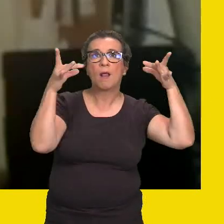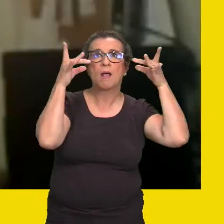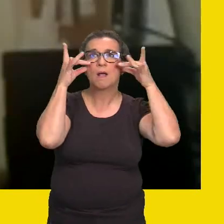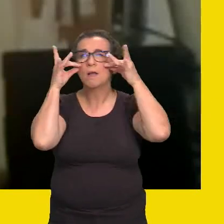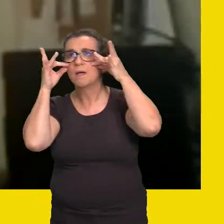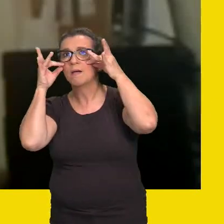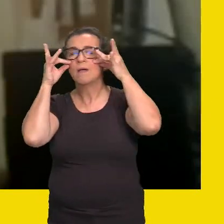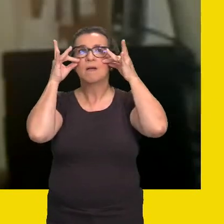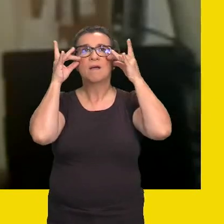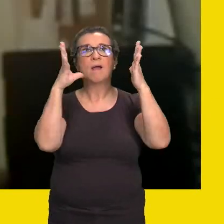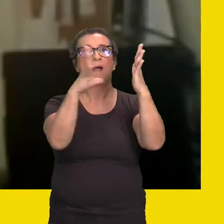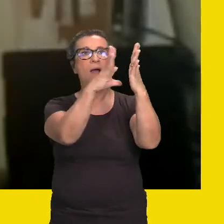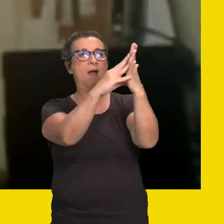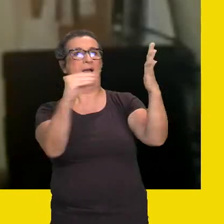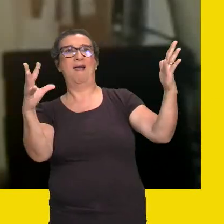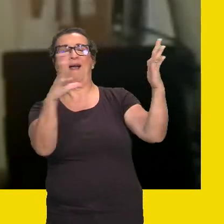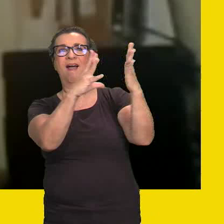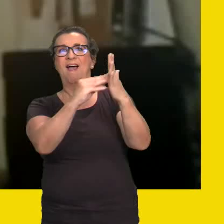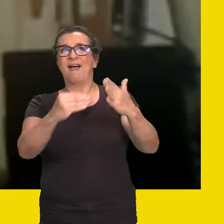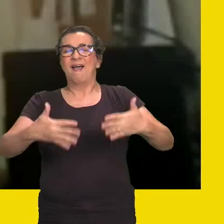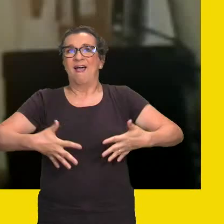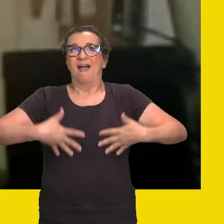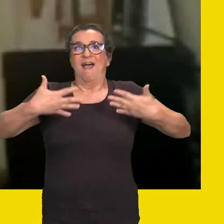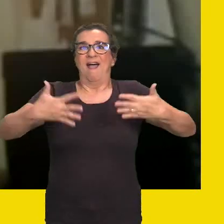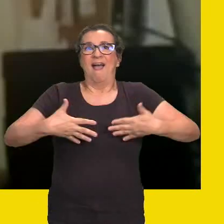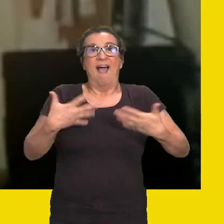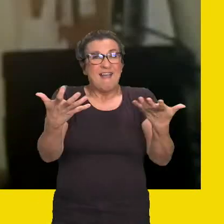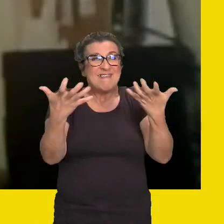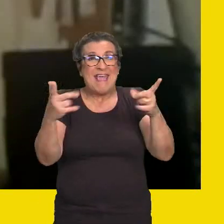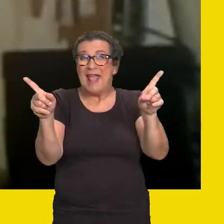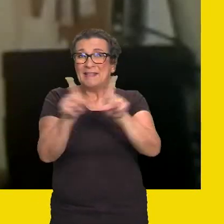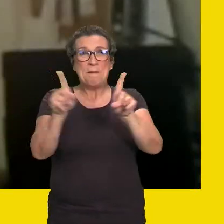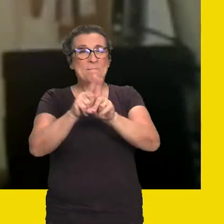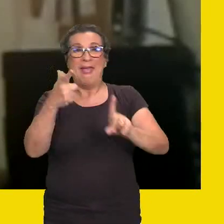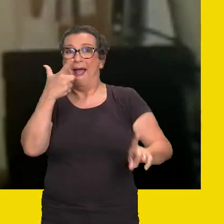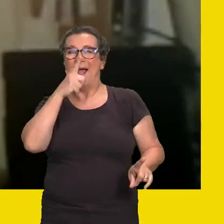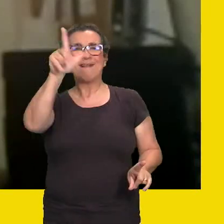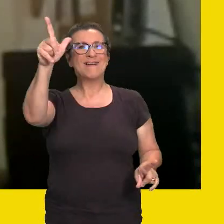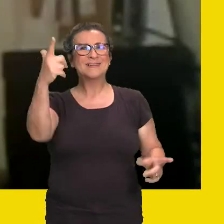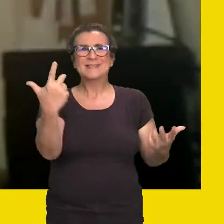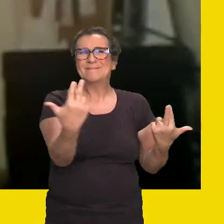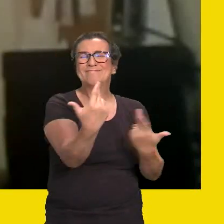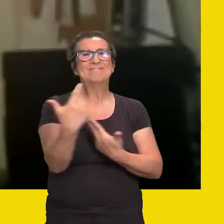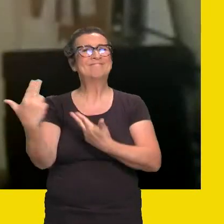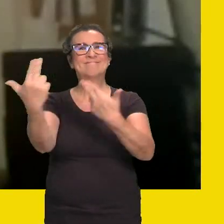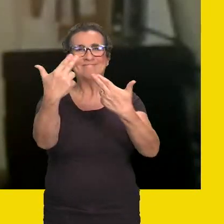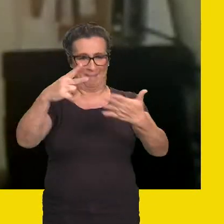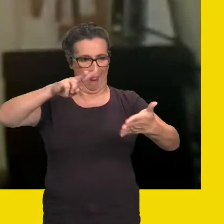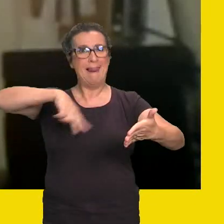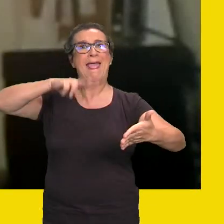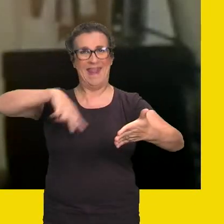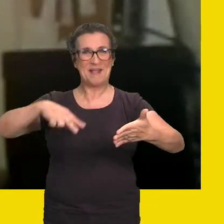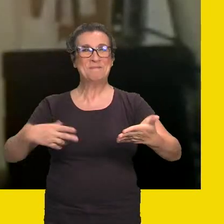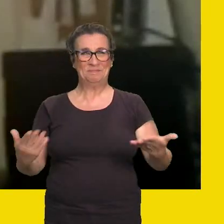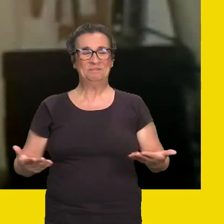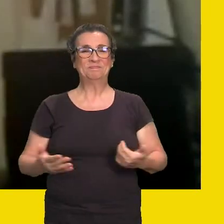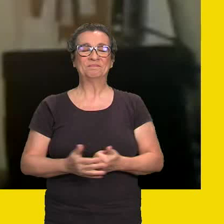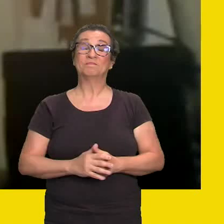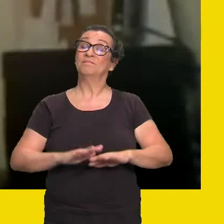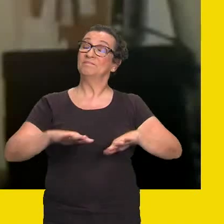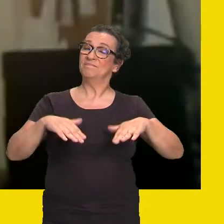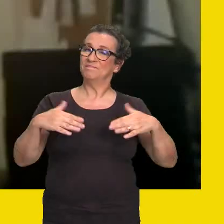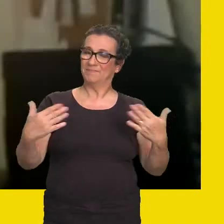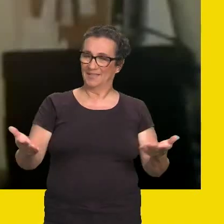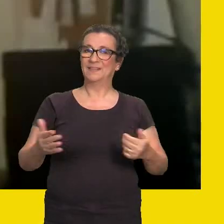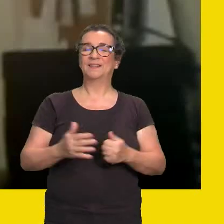se espelham e ficam empolgados em querer alcançar, avançar também na leitura. Então, assim, um